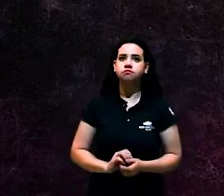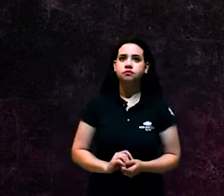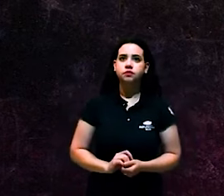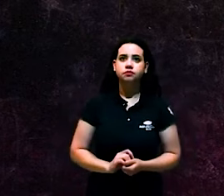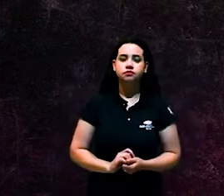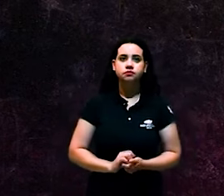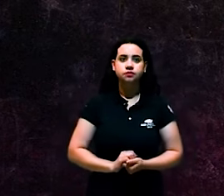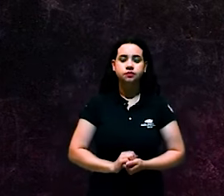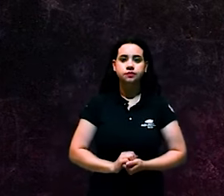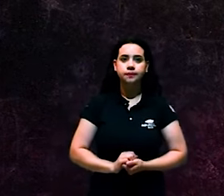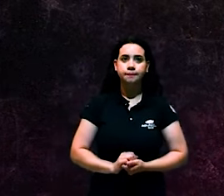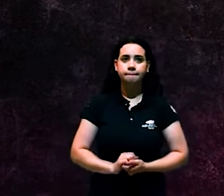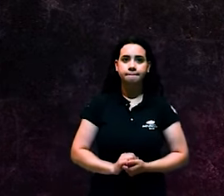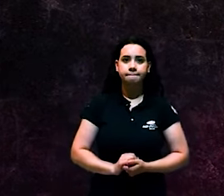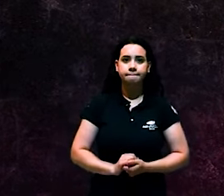Jesus